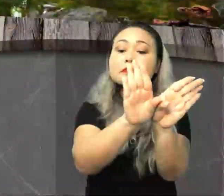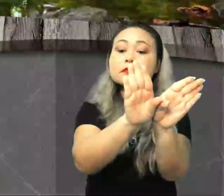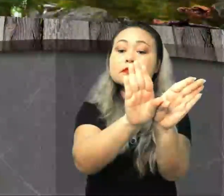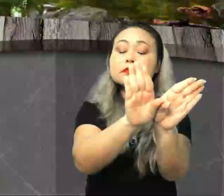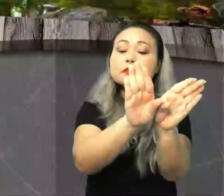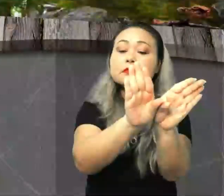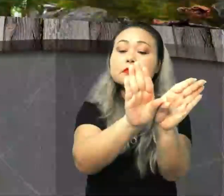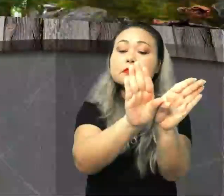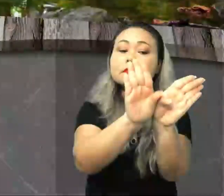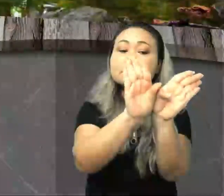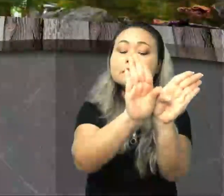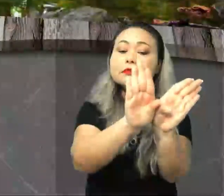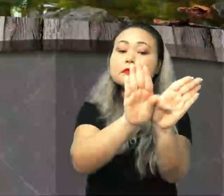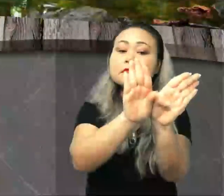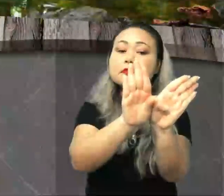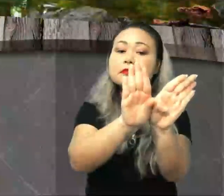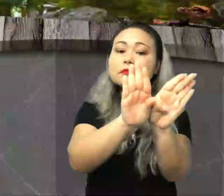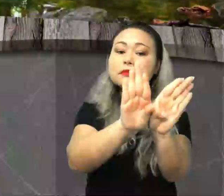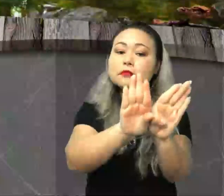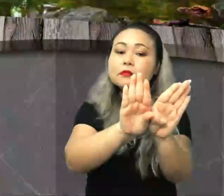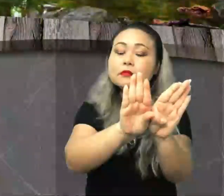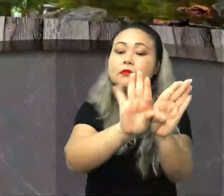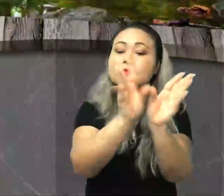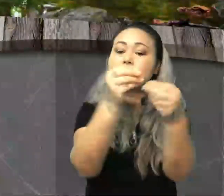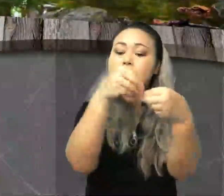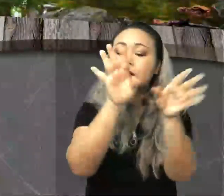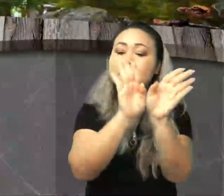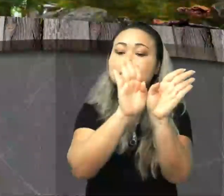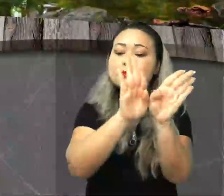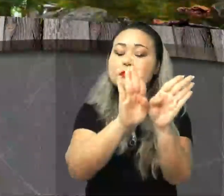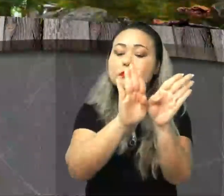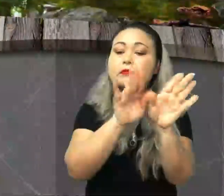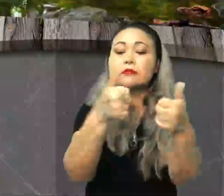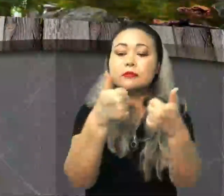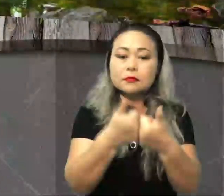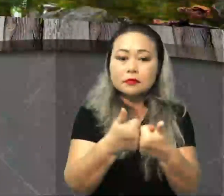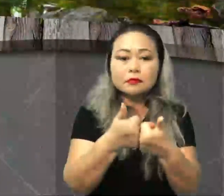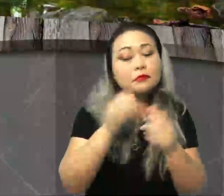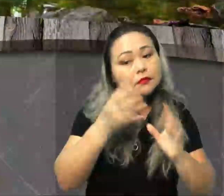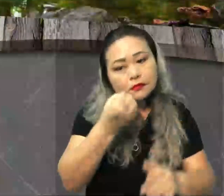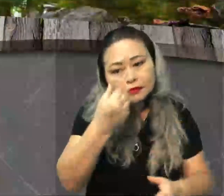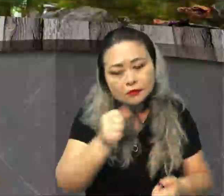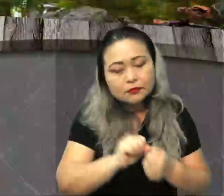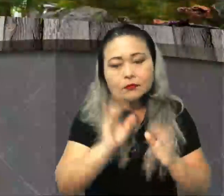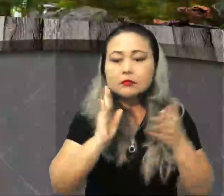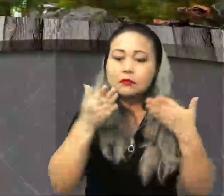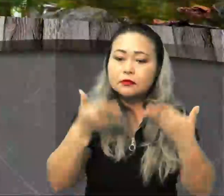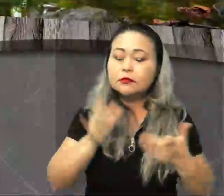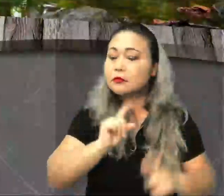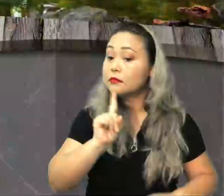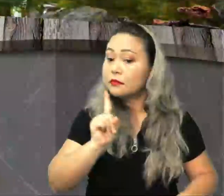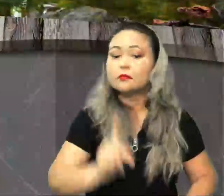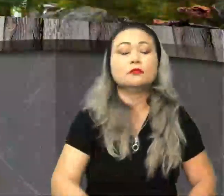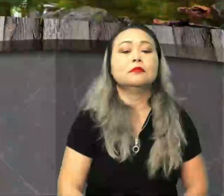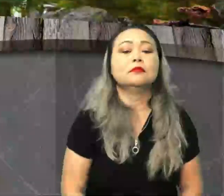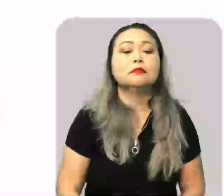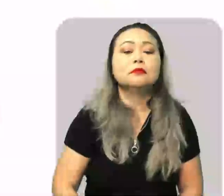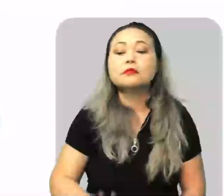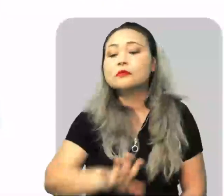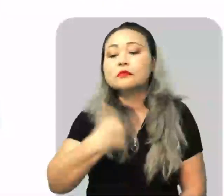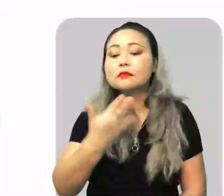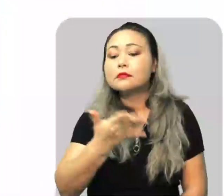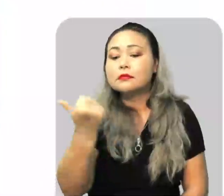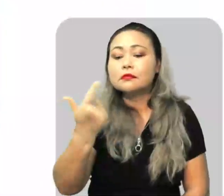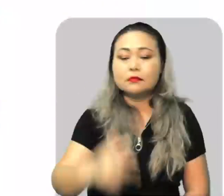fechadinhas. Então, a gente vê a parte, na verdade, a parte interna, né? Das asinhas dela. Tá? Mas tudo bem, o foco da aula não é essa. Vamos